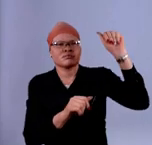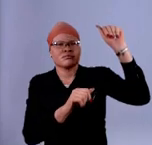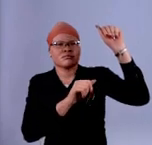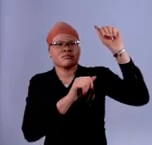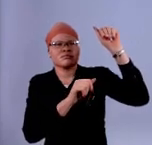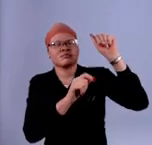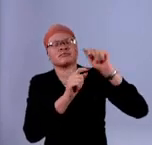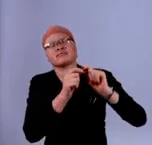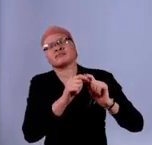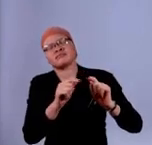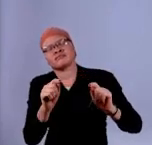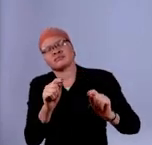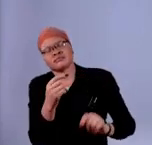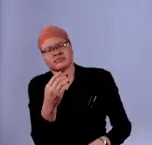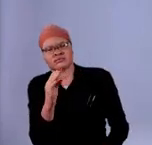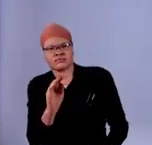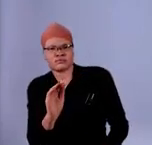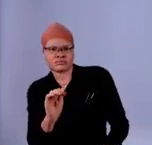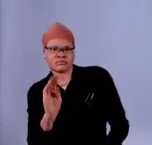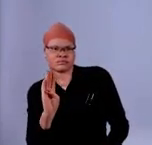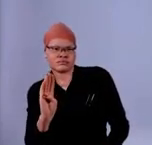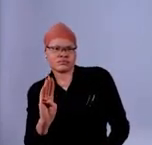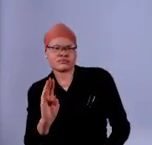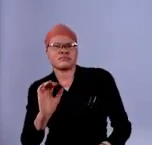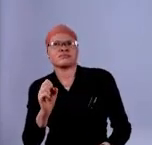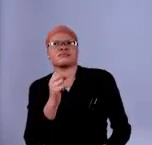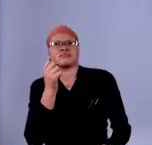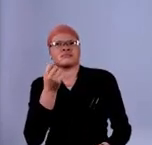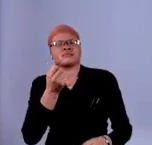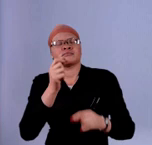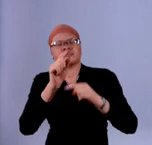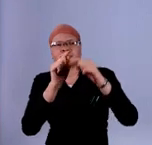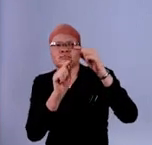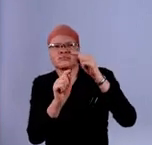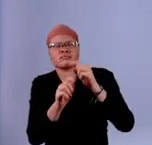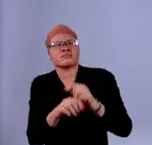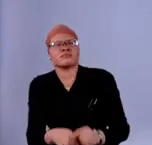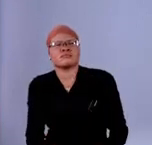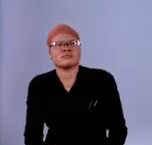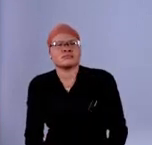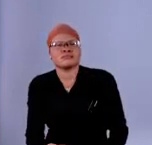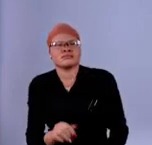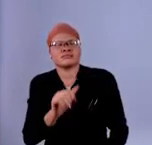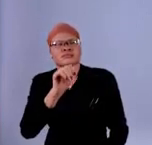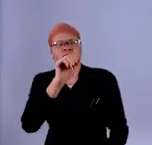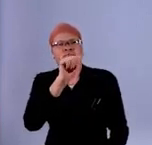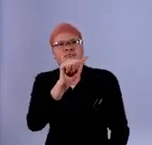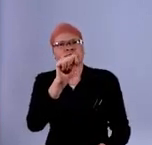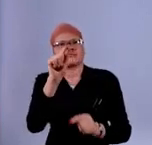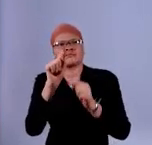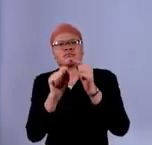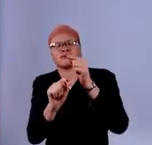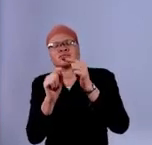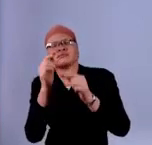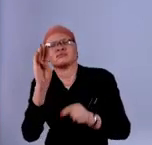e a sobre B também se pode escrever na forma de uma divisão e a